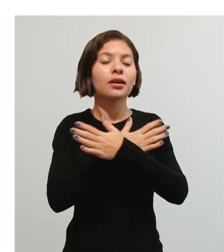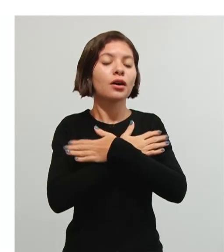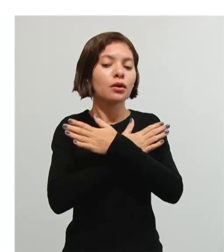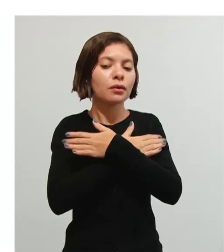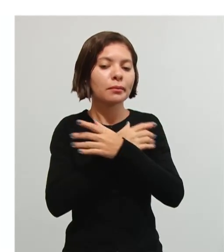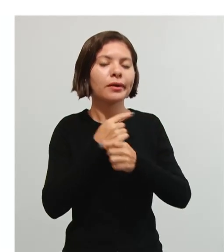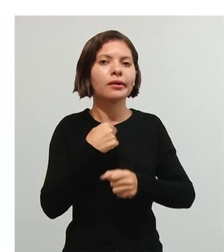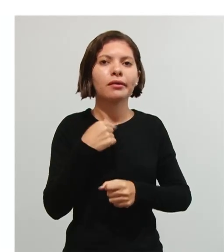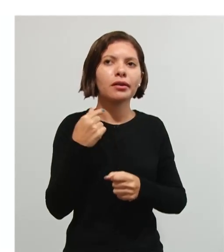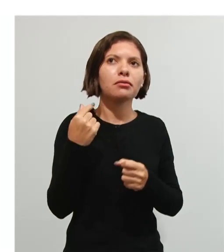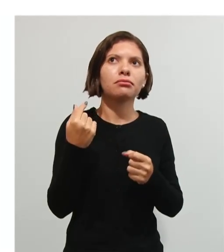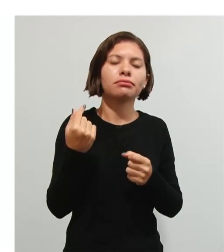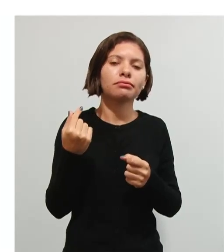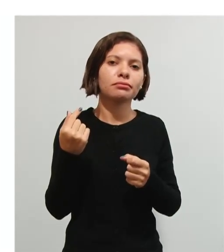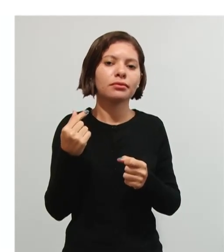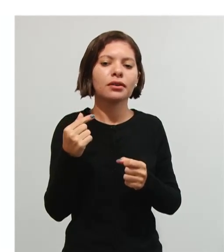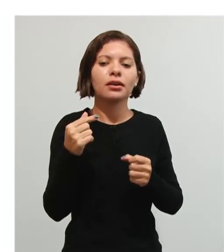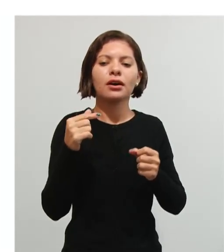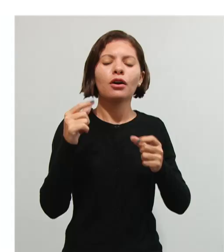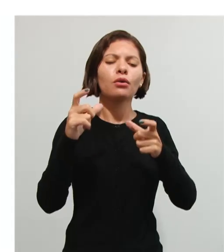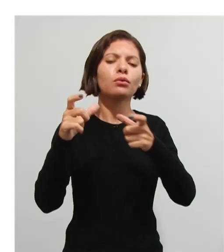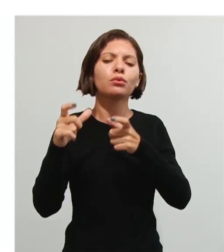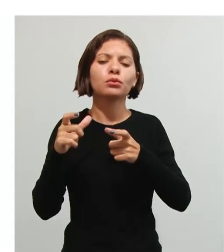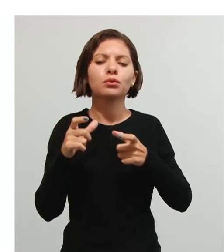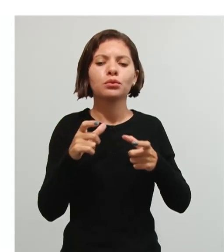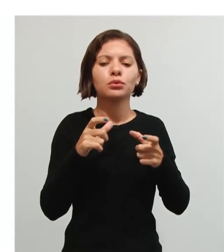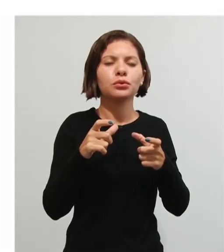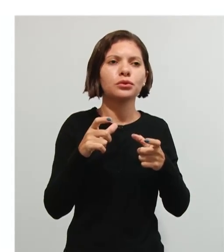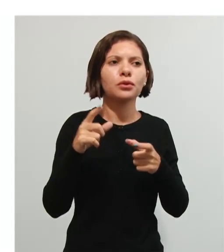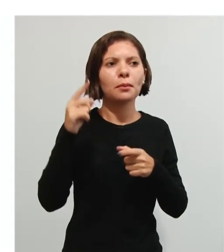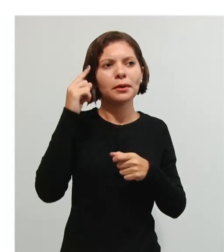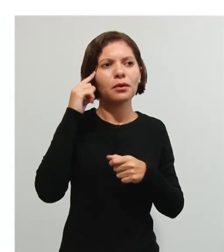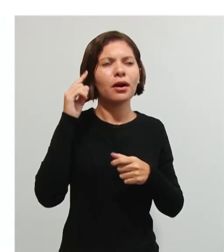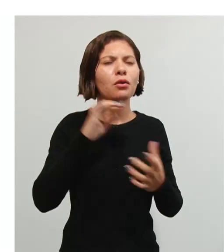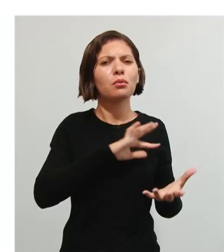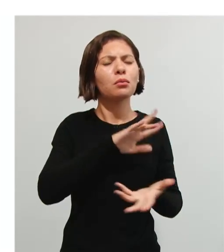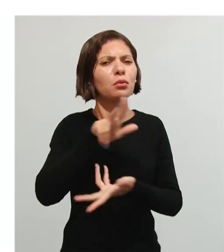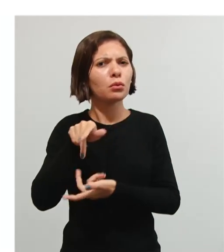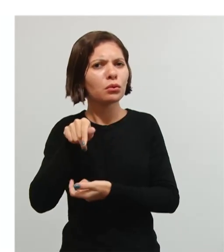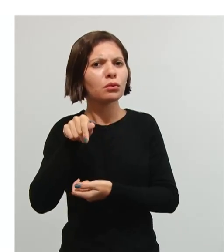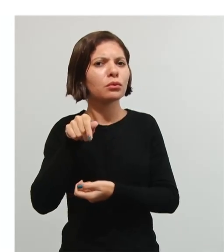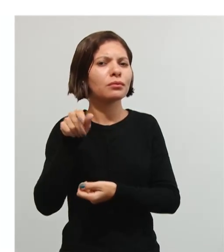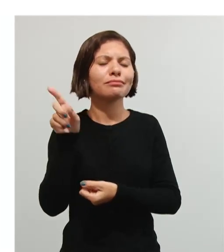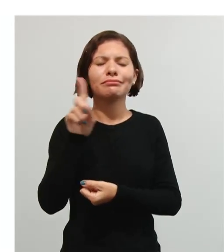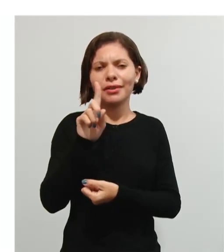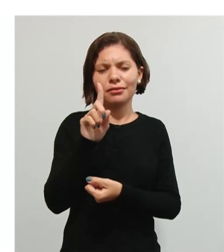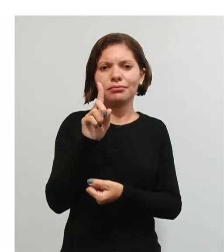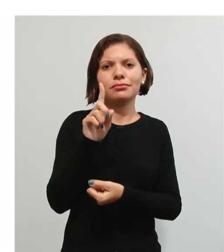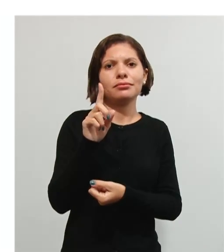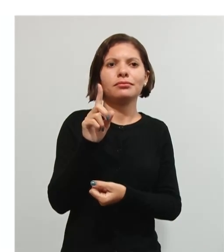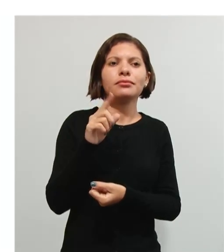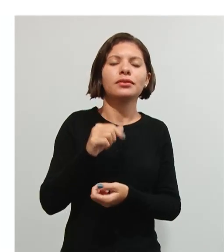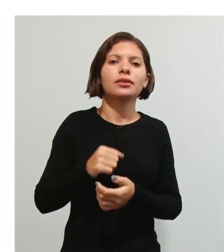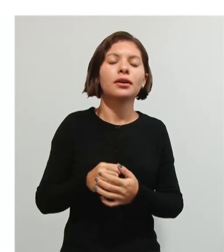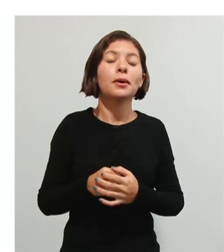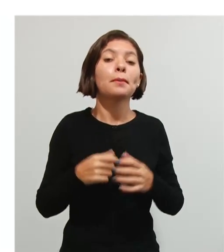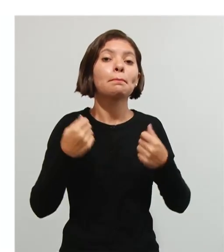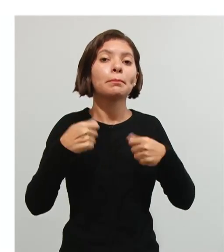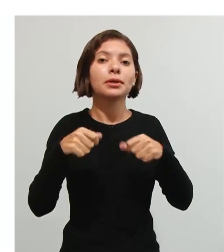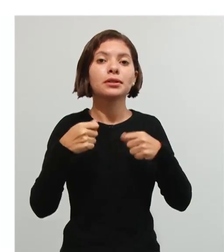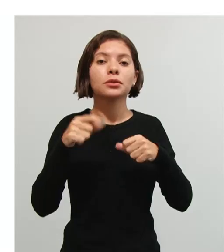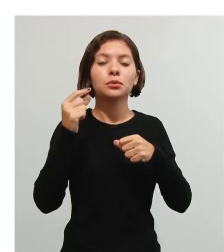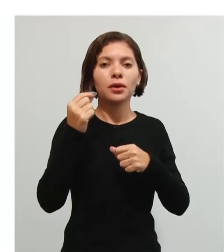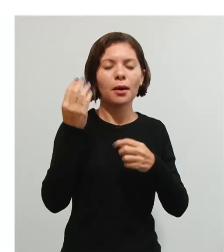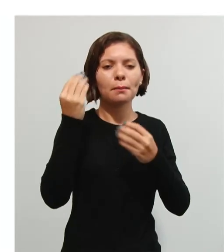não defino aonde e em que tempo eu vou pensar o quê? Que é no mundo todo? Não, né? Então, eu vou precisar